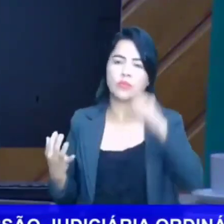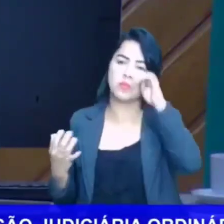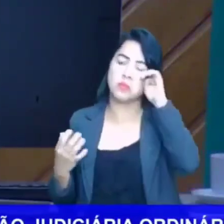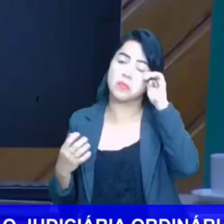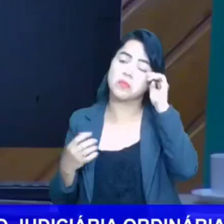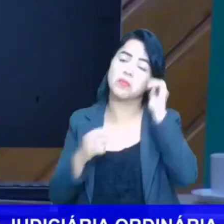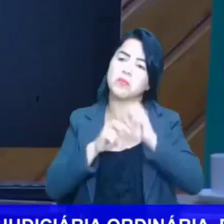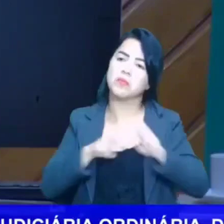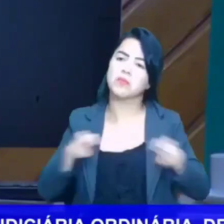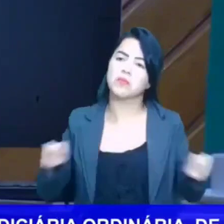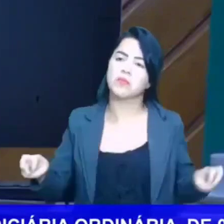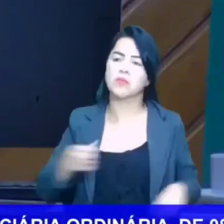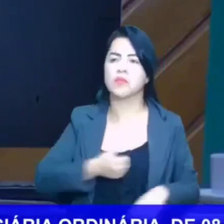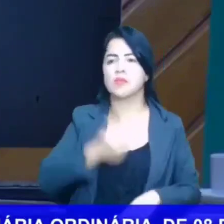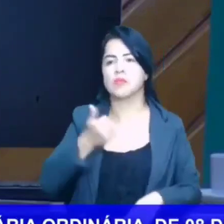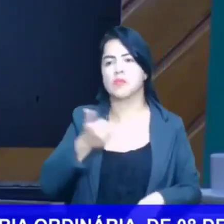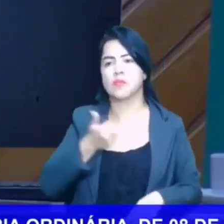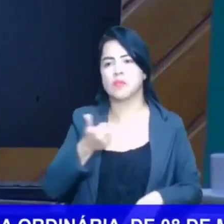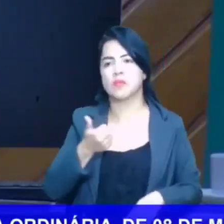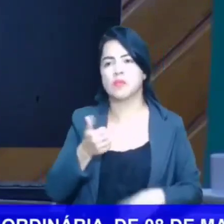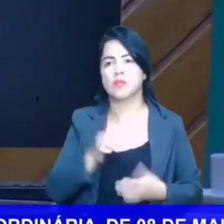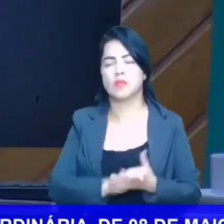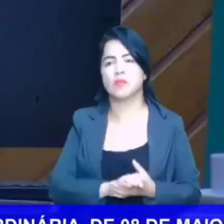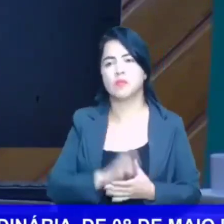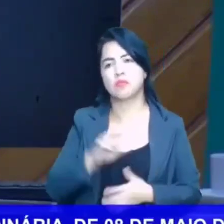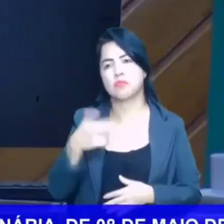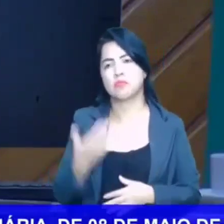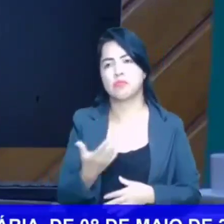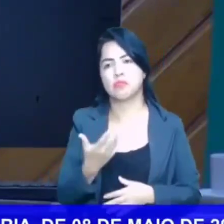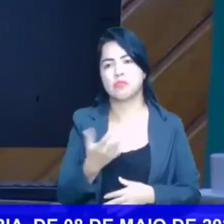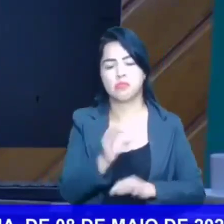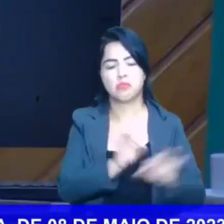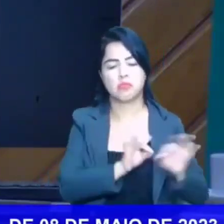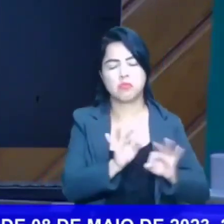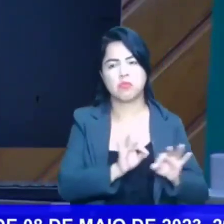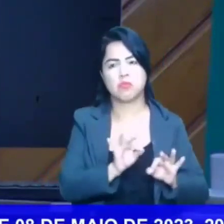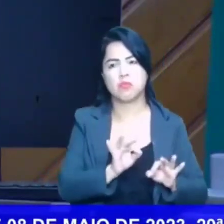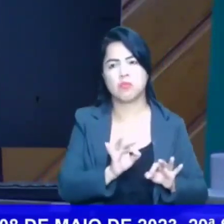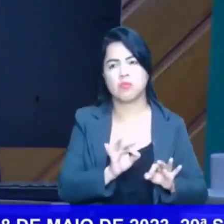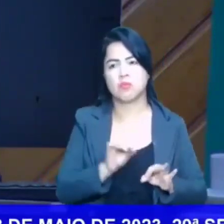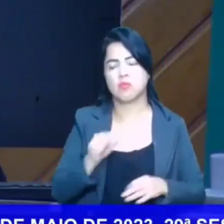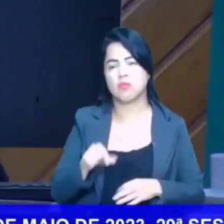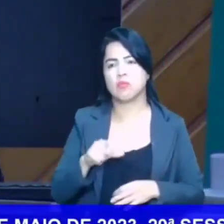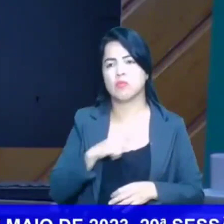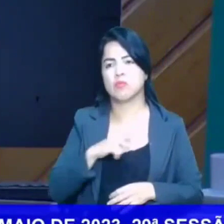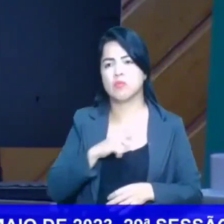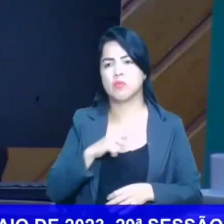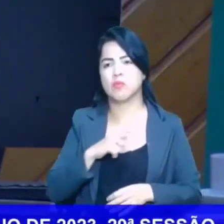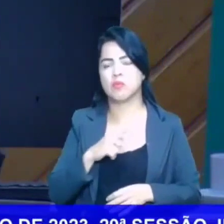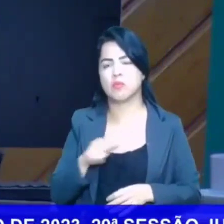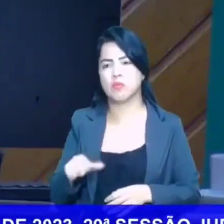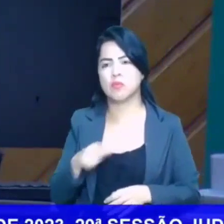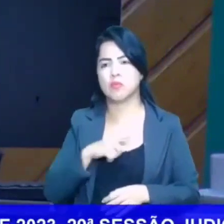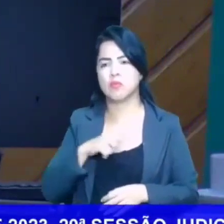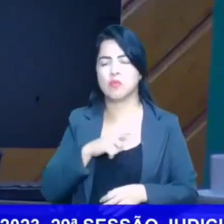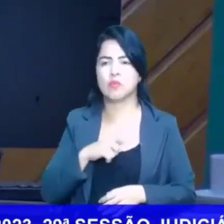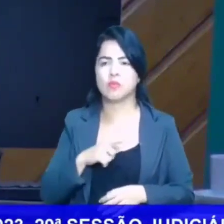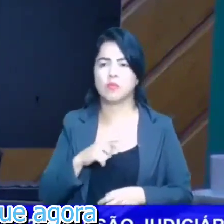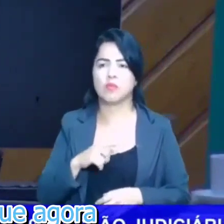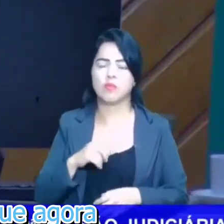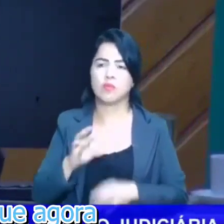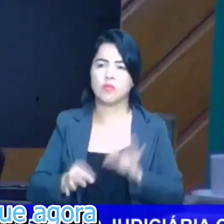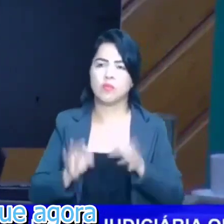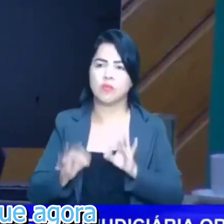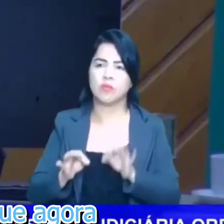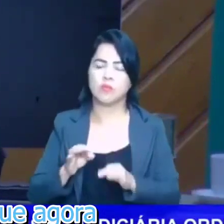da tribuna. Primeiro, quanto à formação ou não da coisa julgada, os efeitos da coisa julgada relacionados,